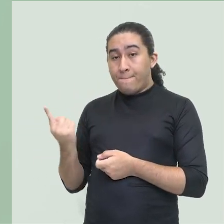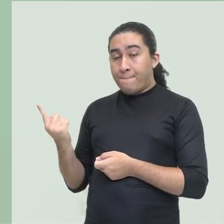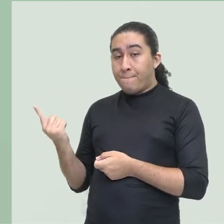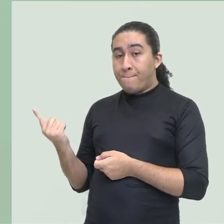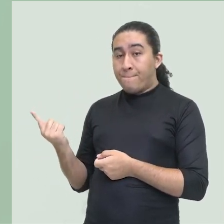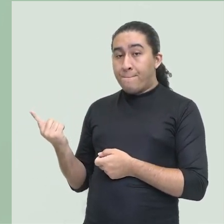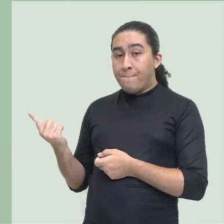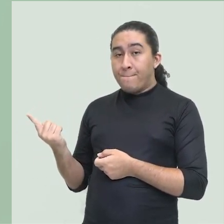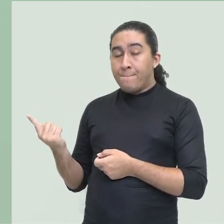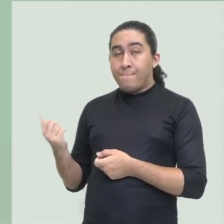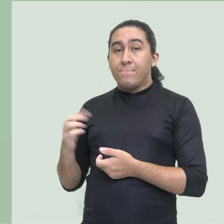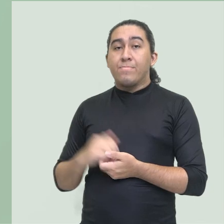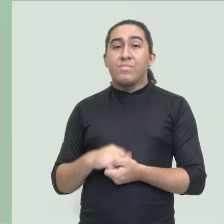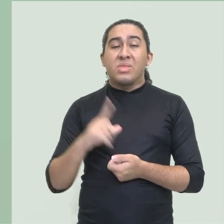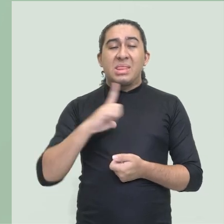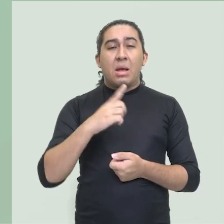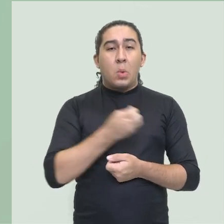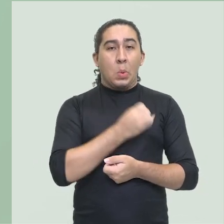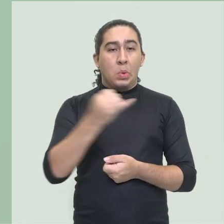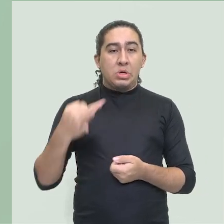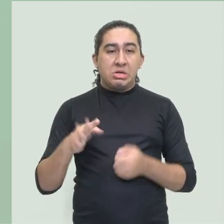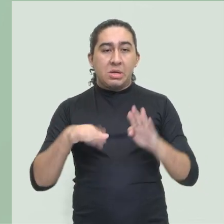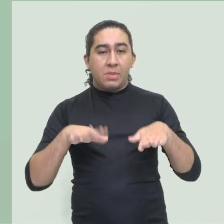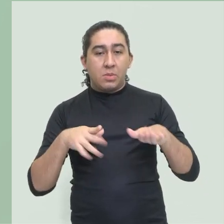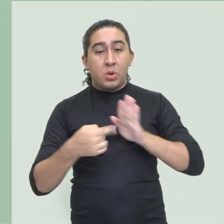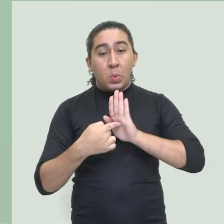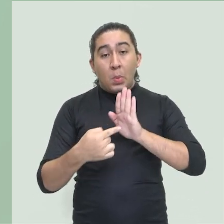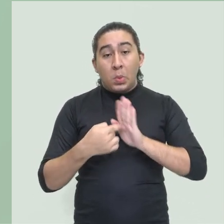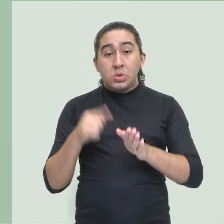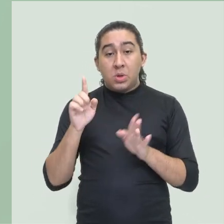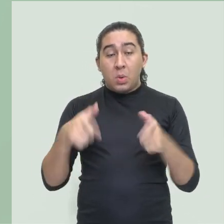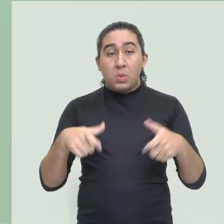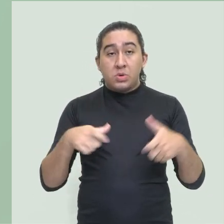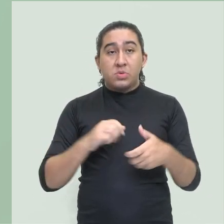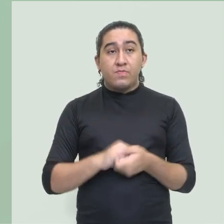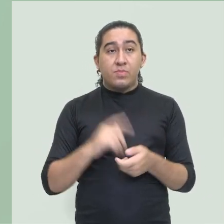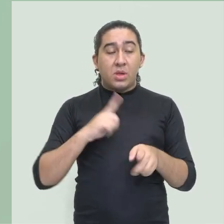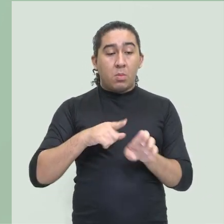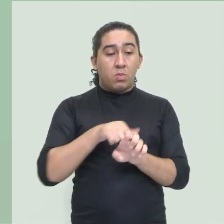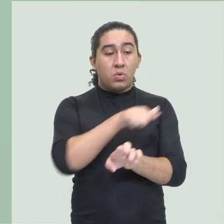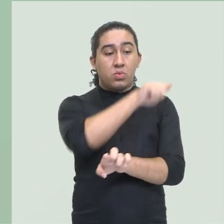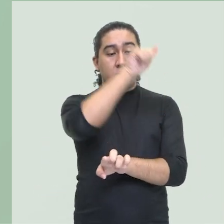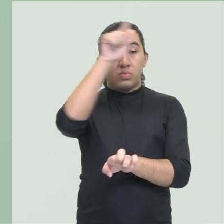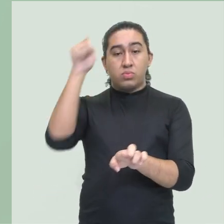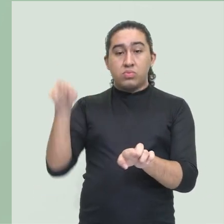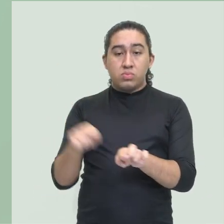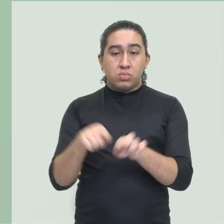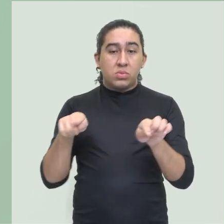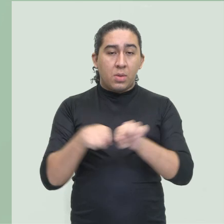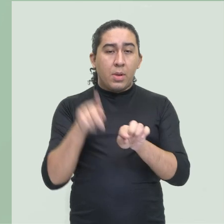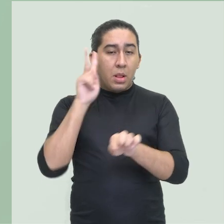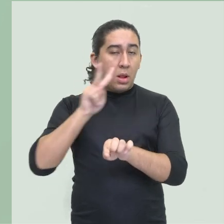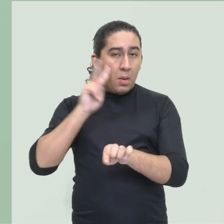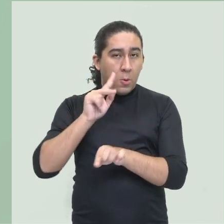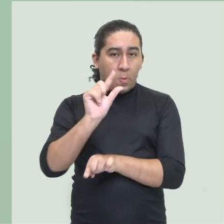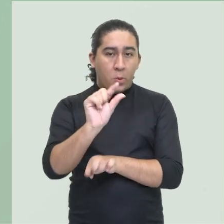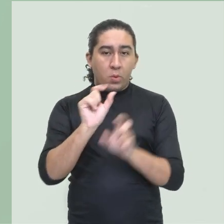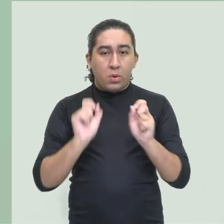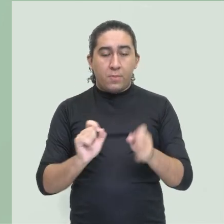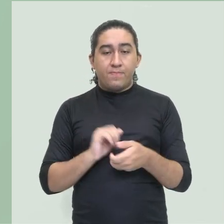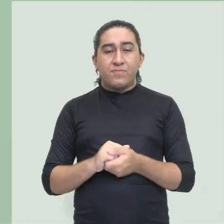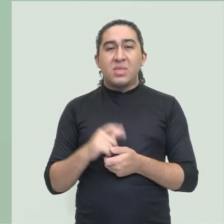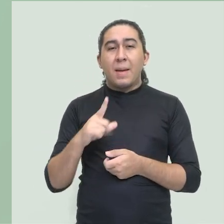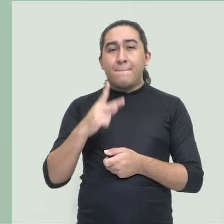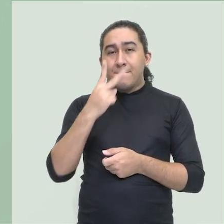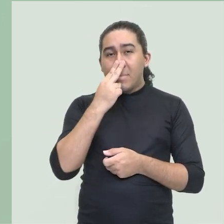onde você vai ter uma estimativa em quantidade apresentada aqui na circunferência desse gráfico, né? Lembrando um pouquinho o gráfico